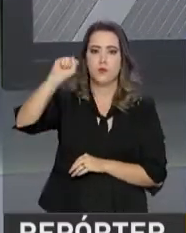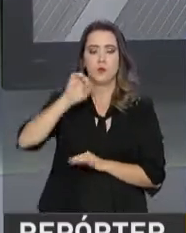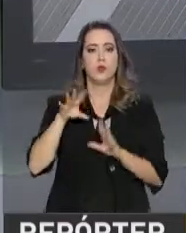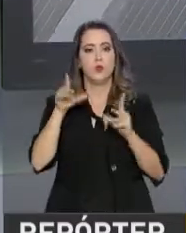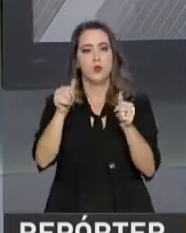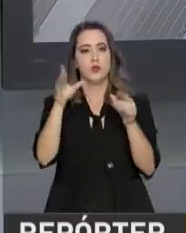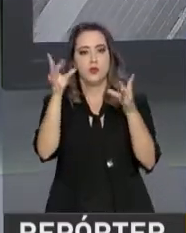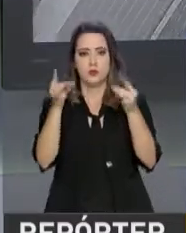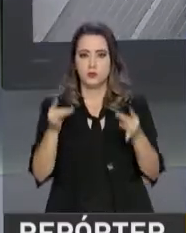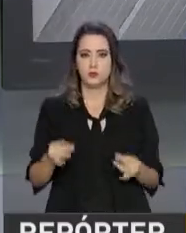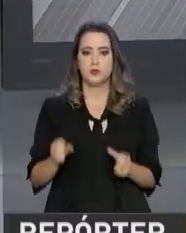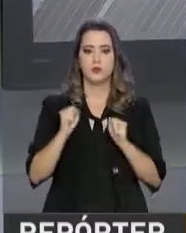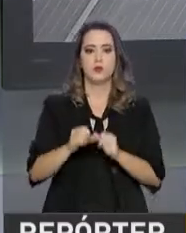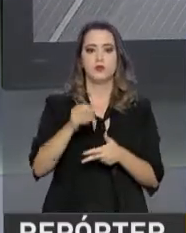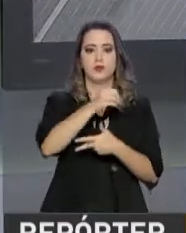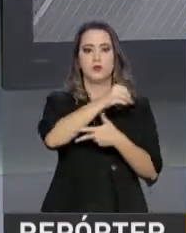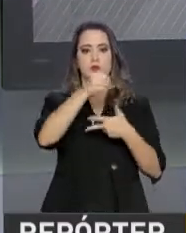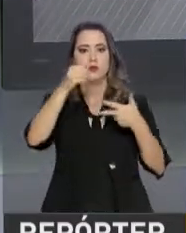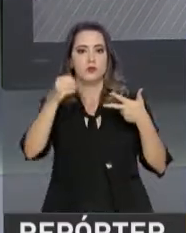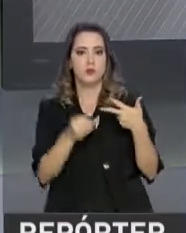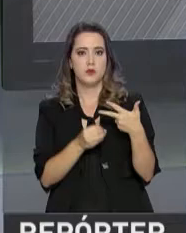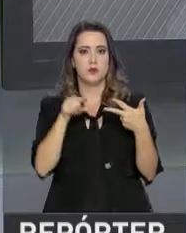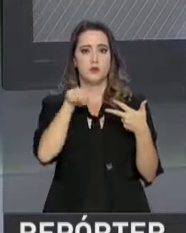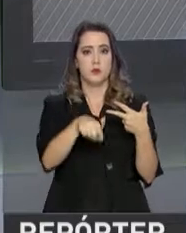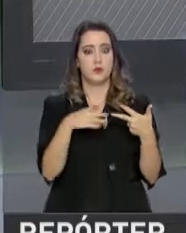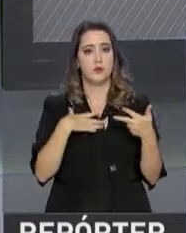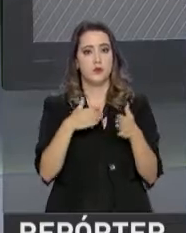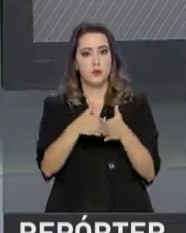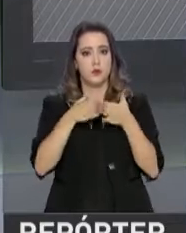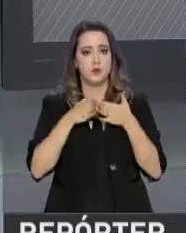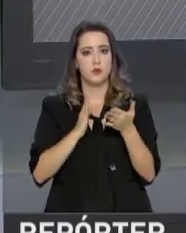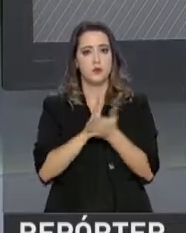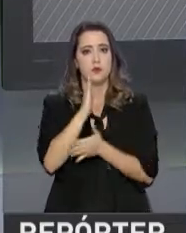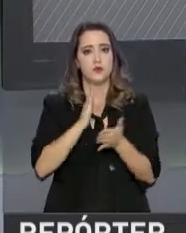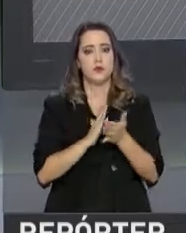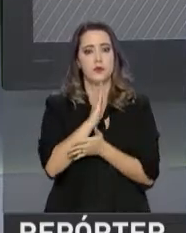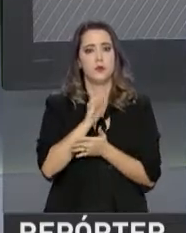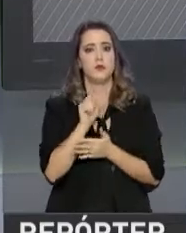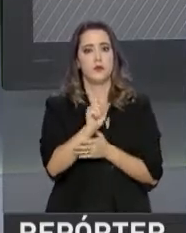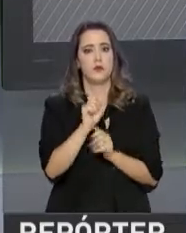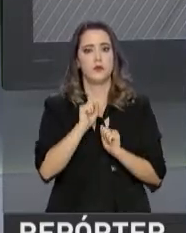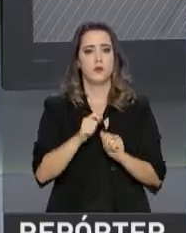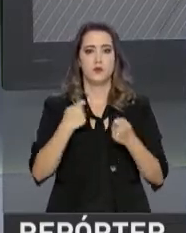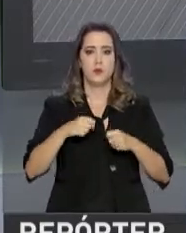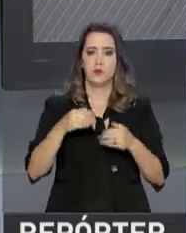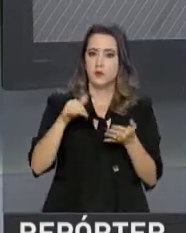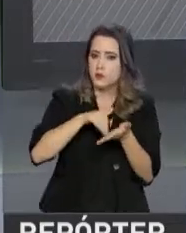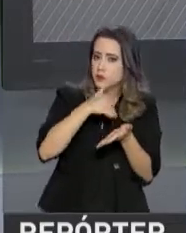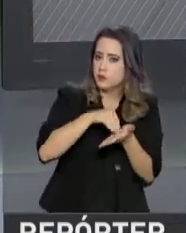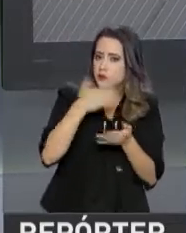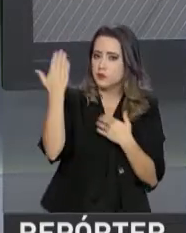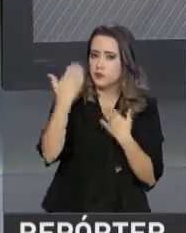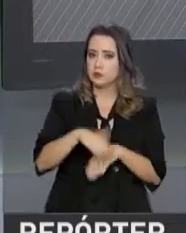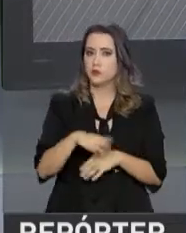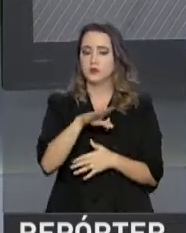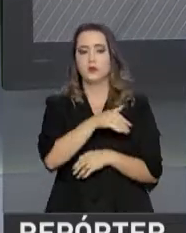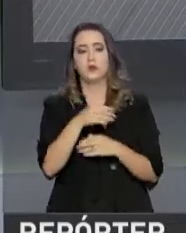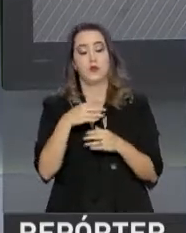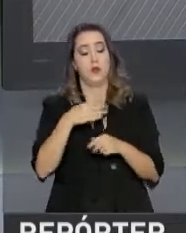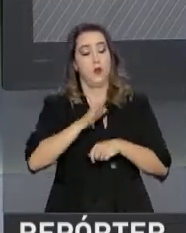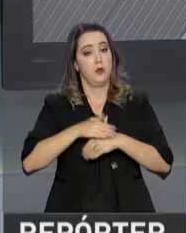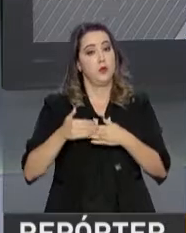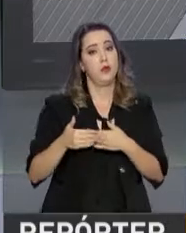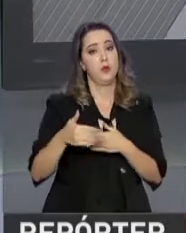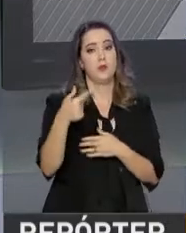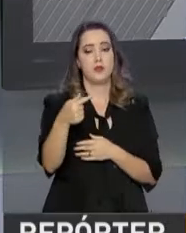de abril todos os interessados em fazer o enem com solicitações aprovadas ou não devem ainda fazer a inscrição para a prova o período